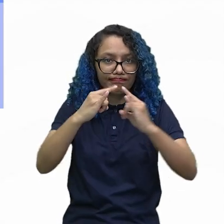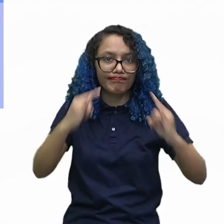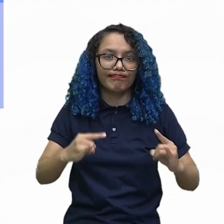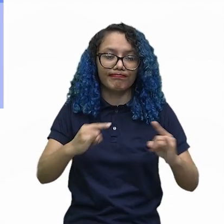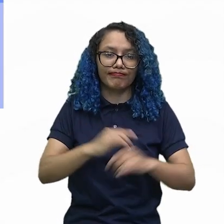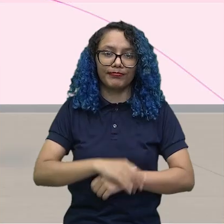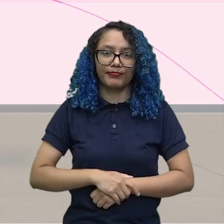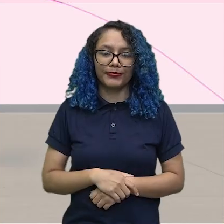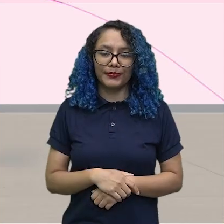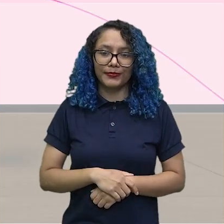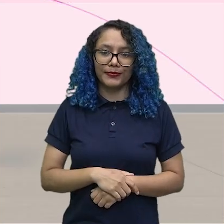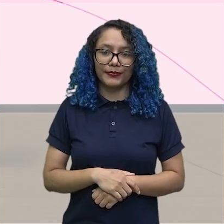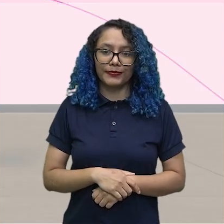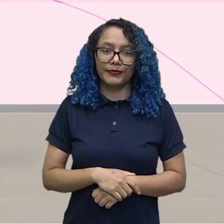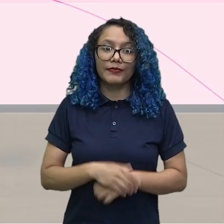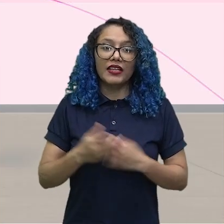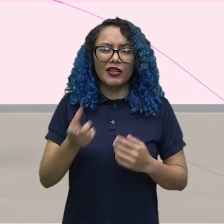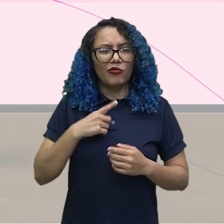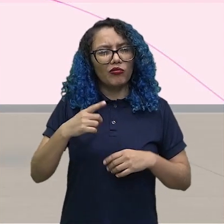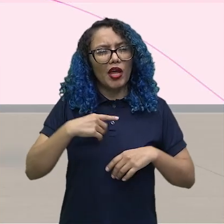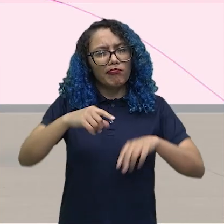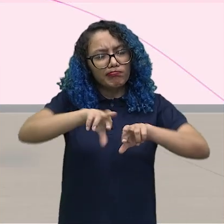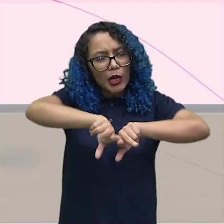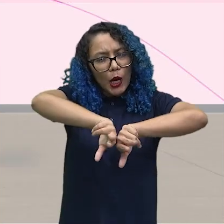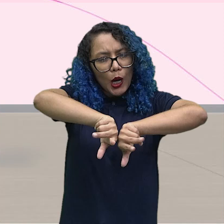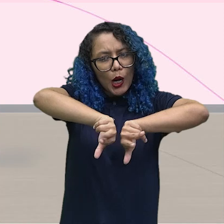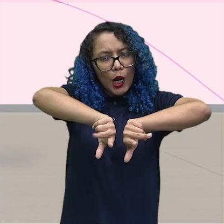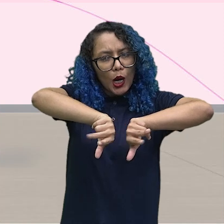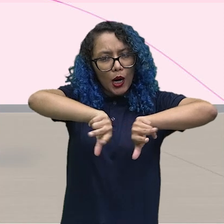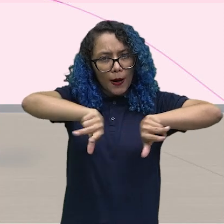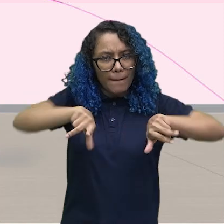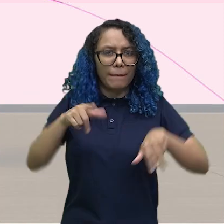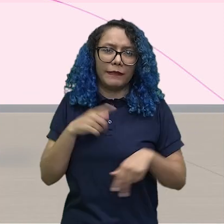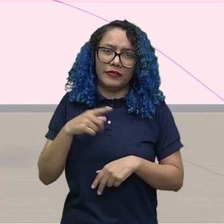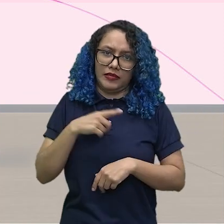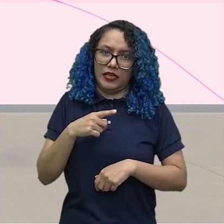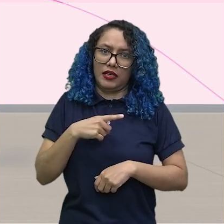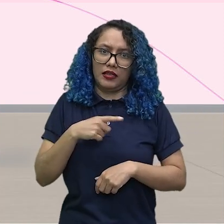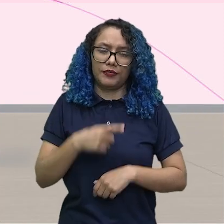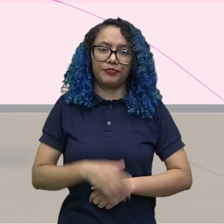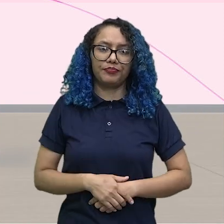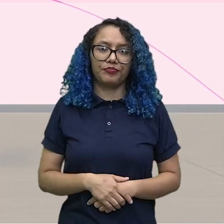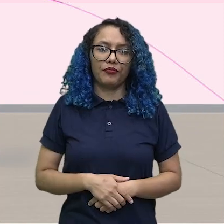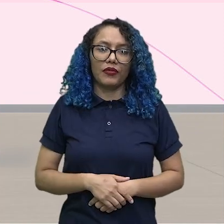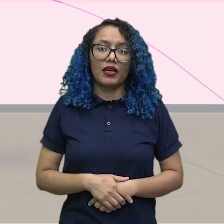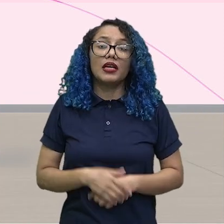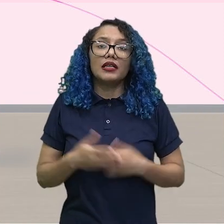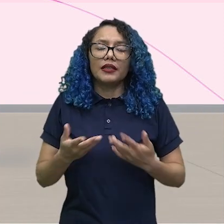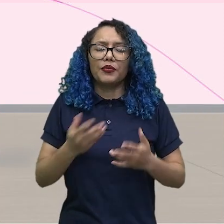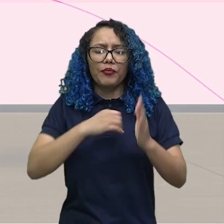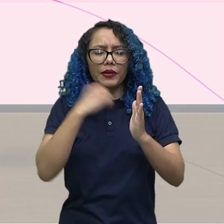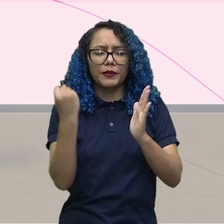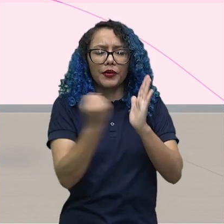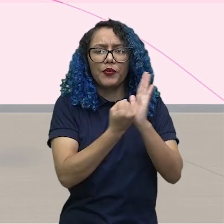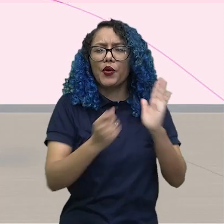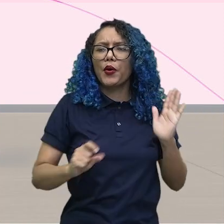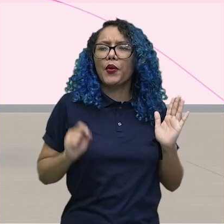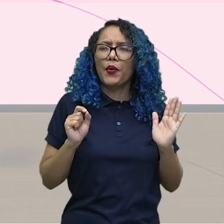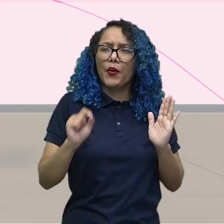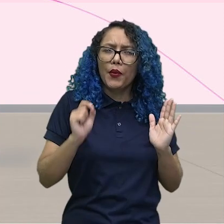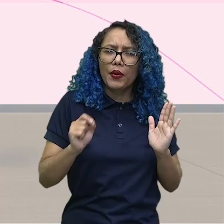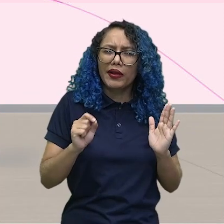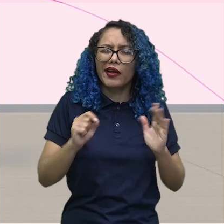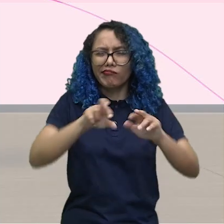Então, nós temos uma diversidade. Quando falamos da questão do patrimônio, nós